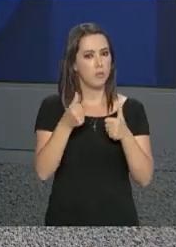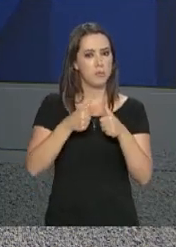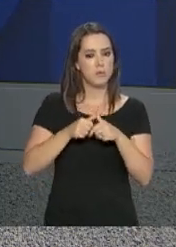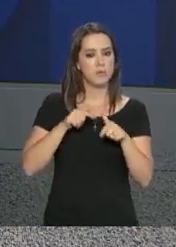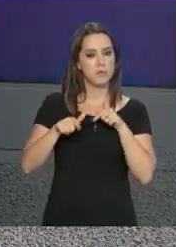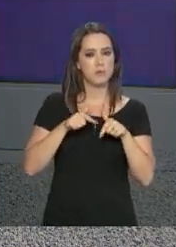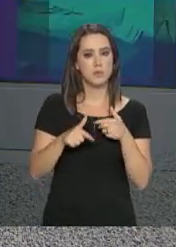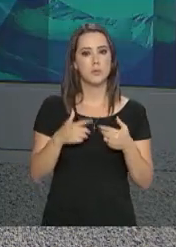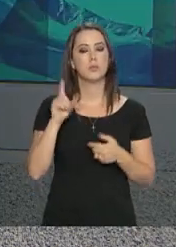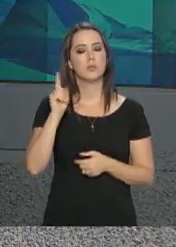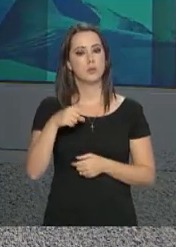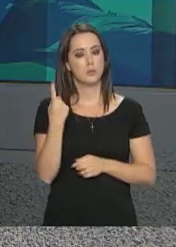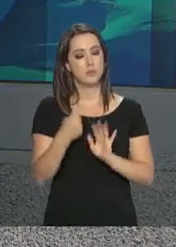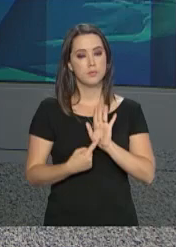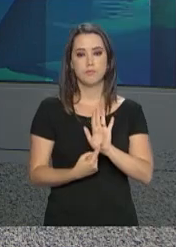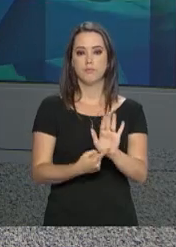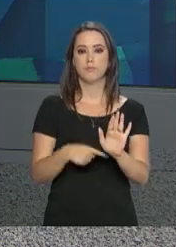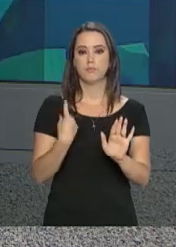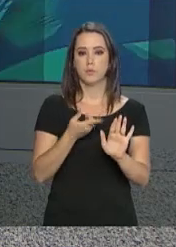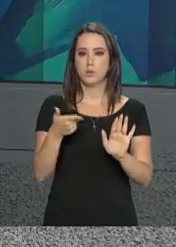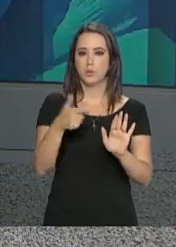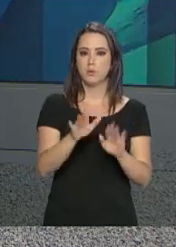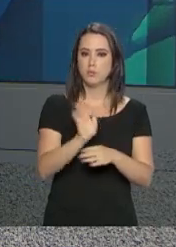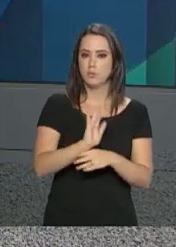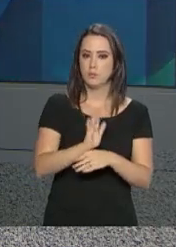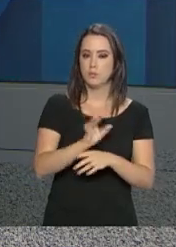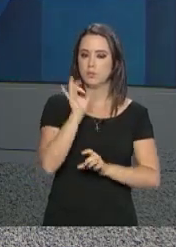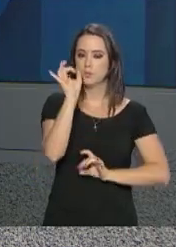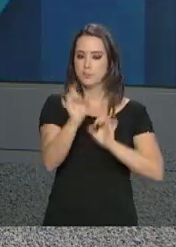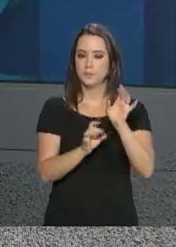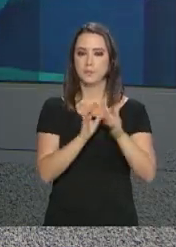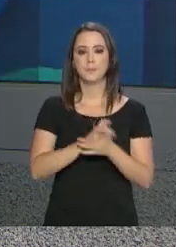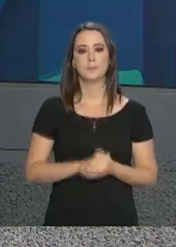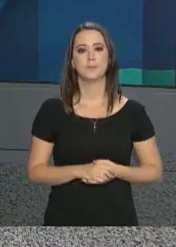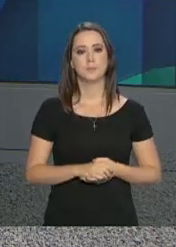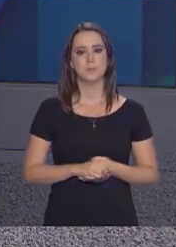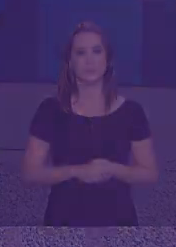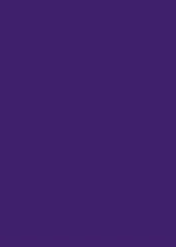estão as ações. É o que você vai ver agora em mais uma reportagem especial.